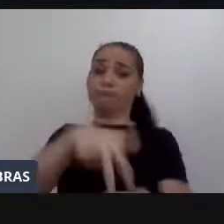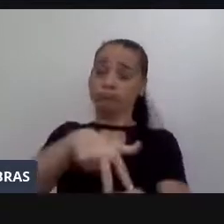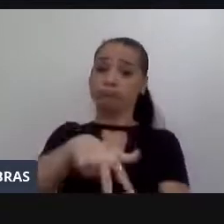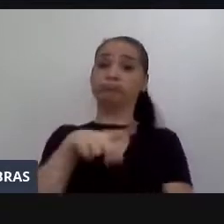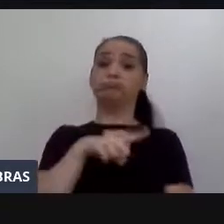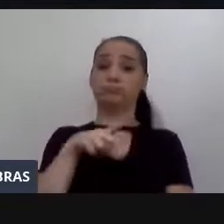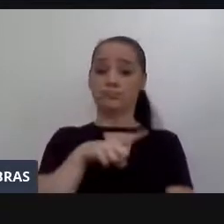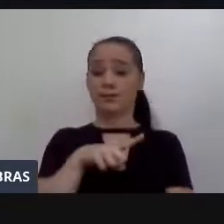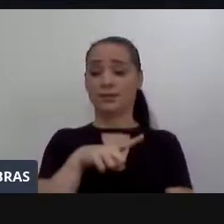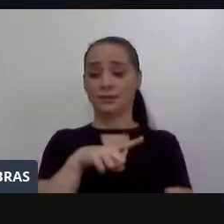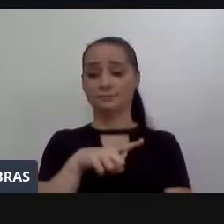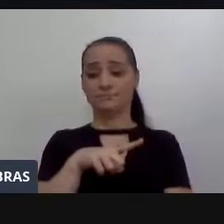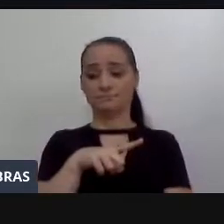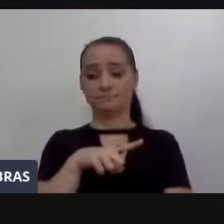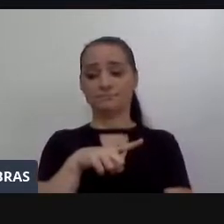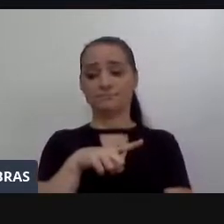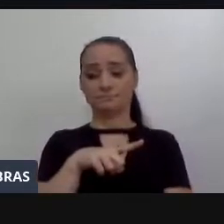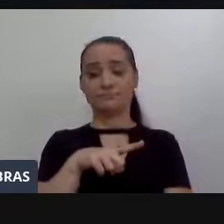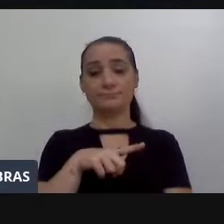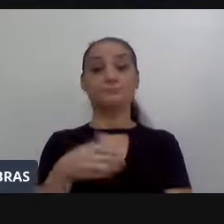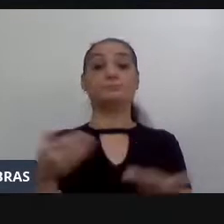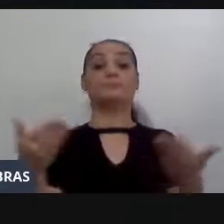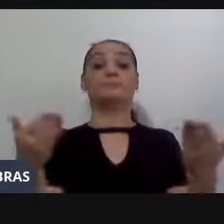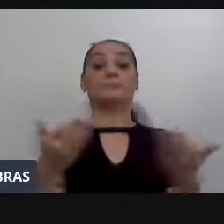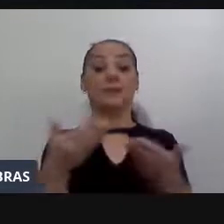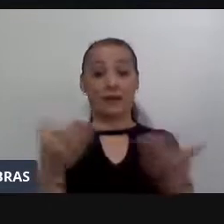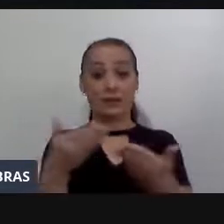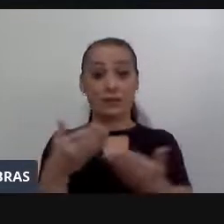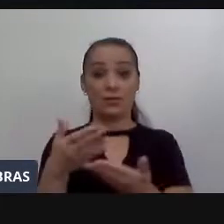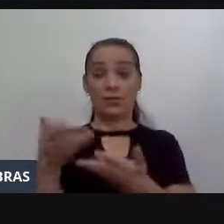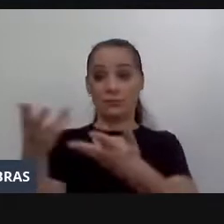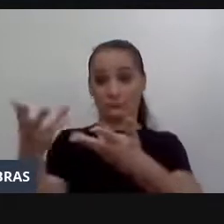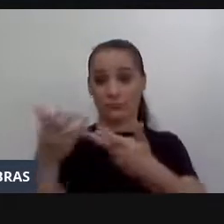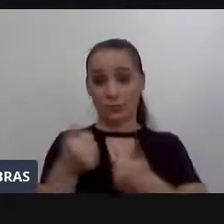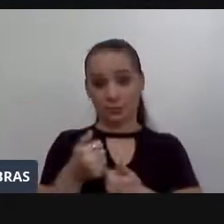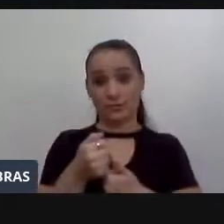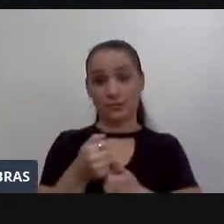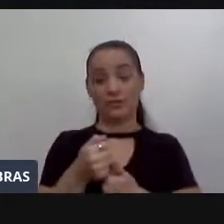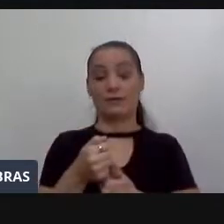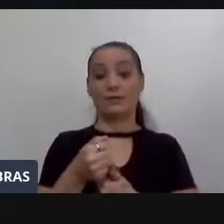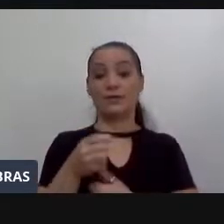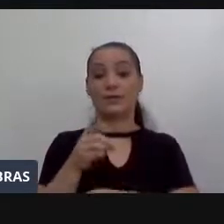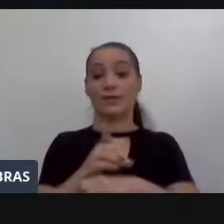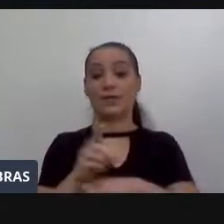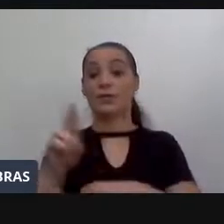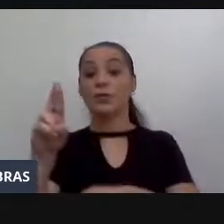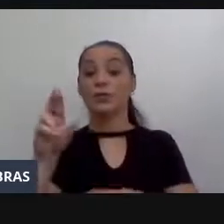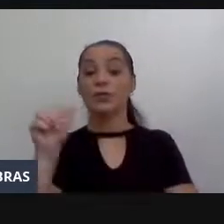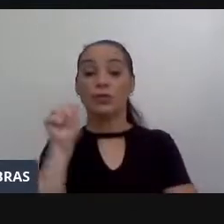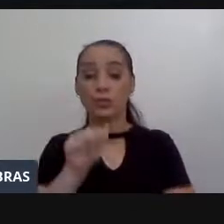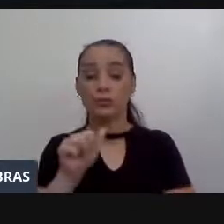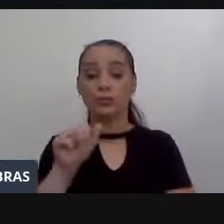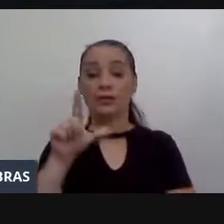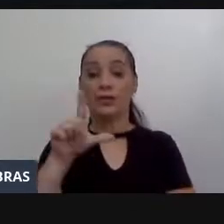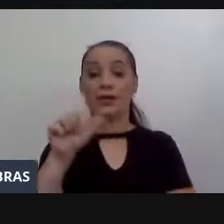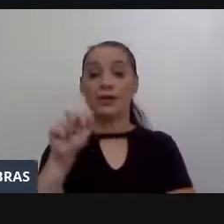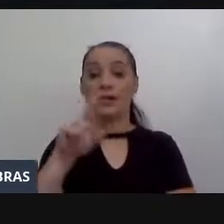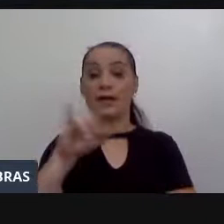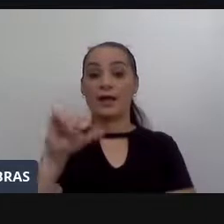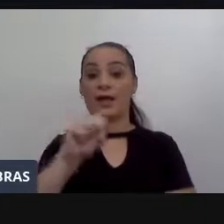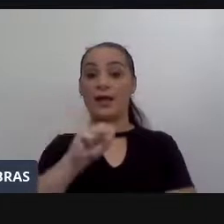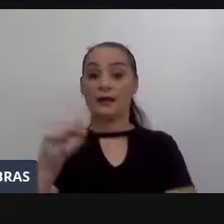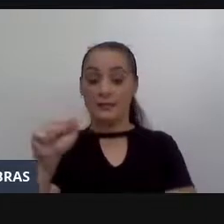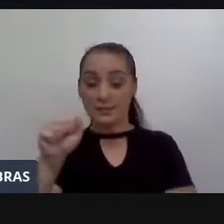Enfim, vamos agora para a doutora Larisa Getirana, que você, Larisa, tem também o mesmo tempo dos